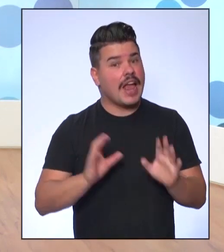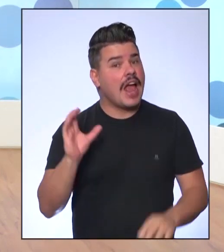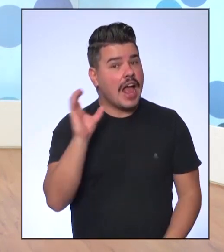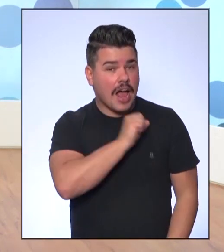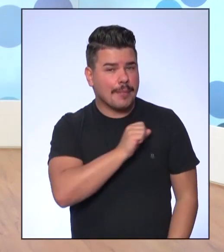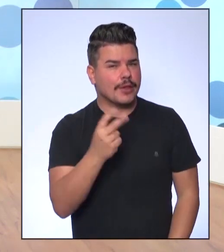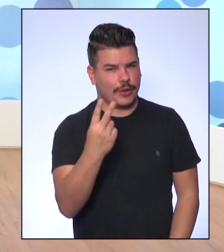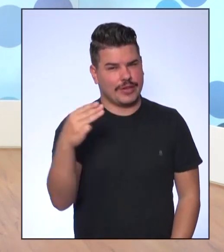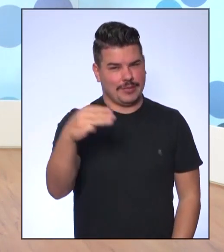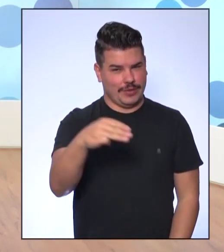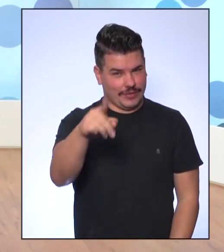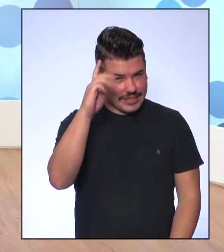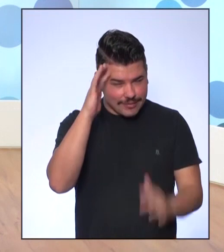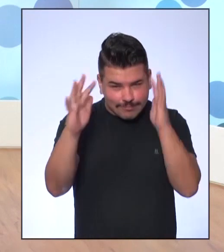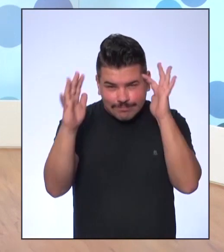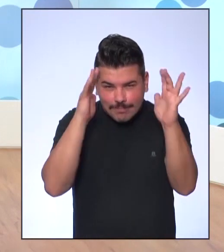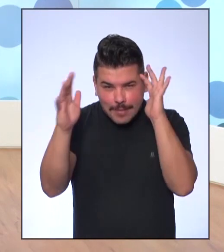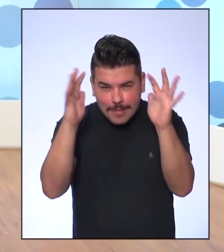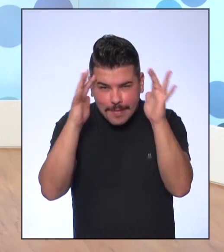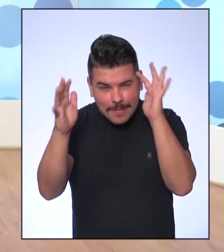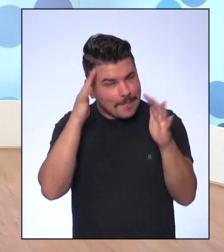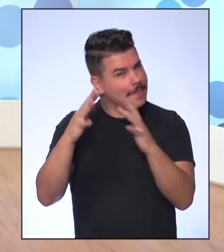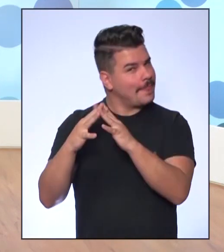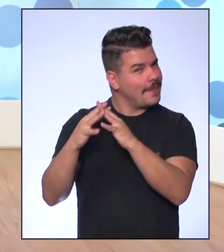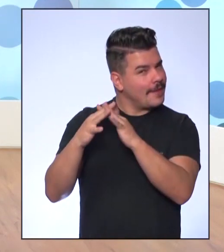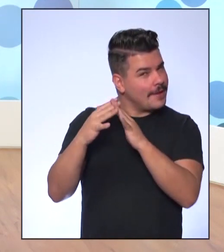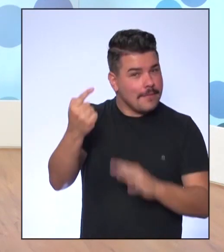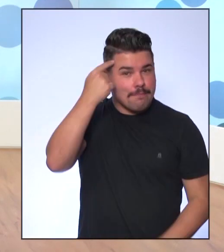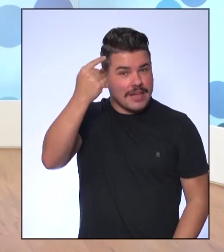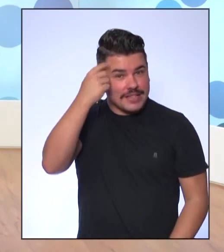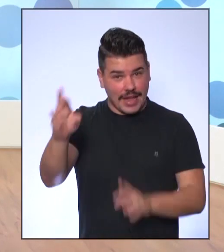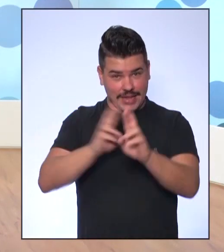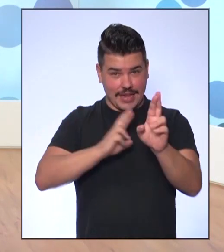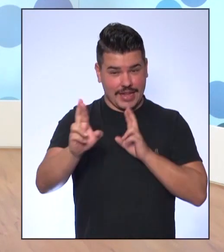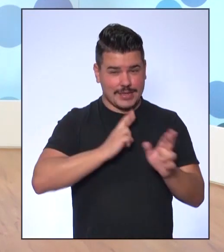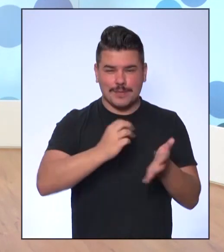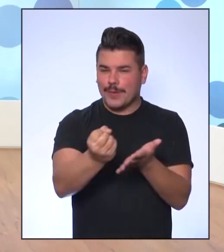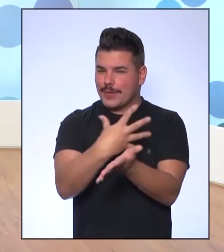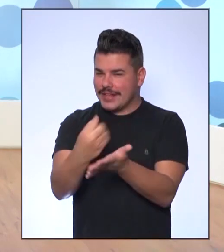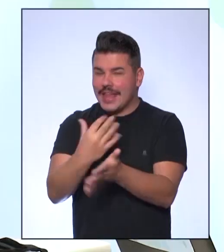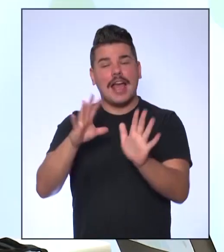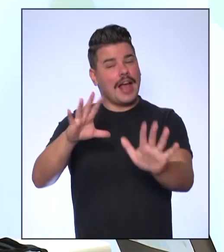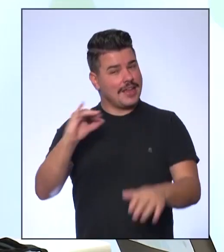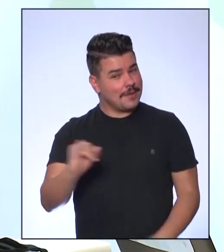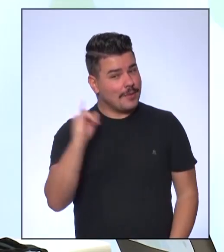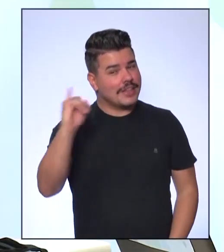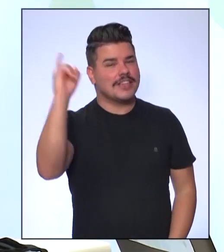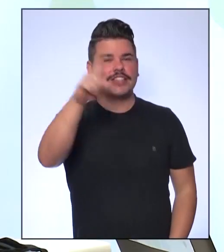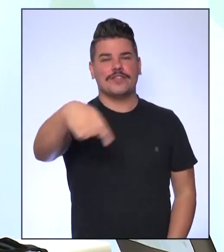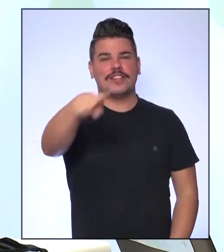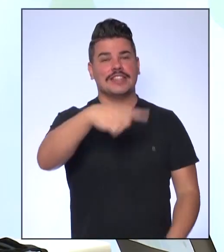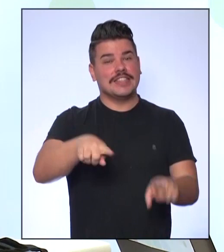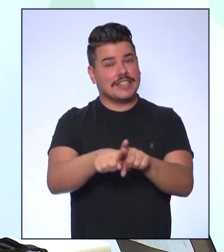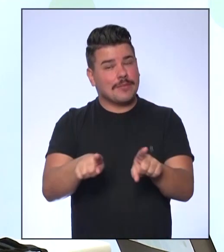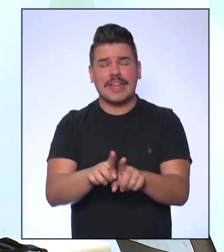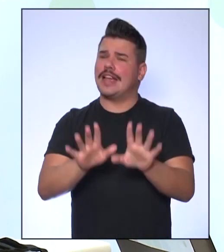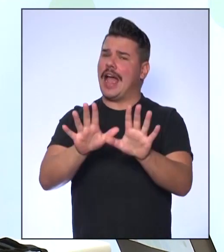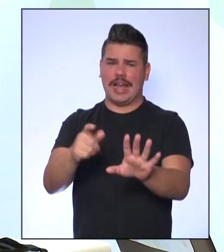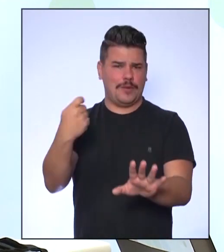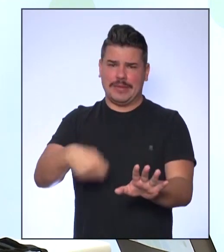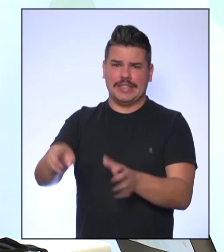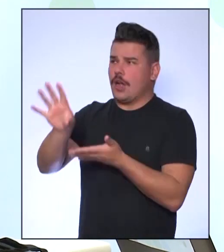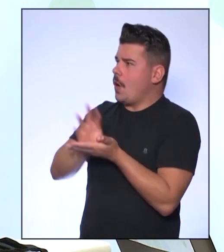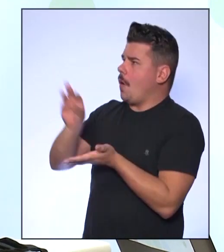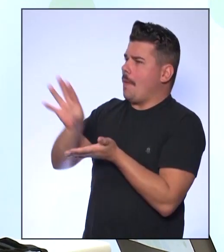eles refletirem, colocarem as colocações, as respostas deles. É importante vocês, não precisa copiar lógico